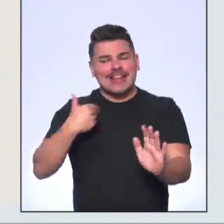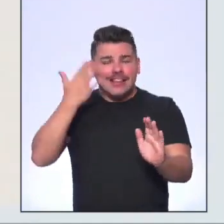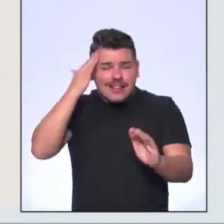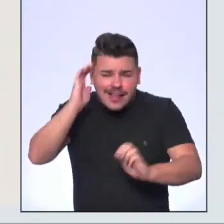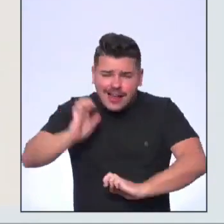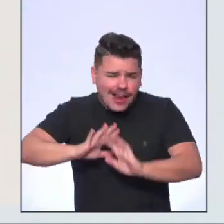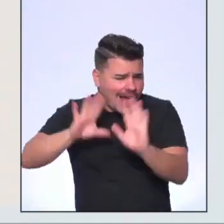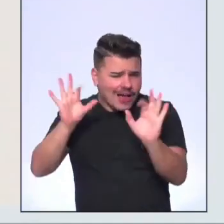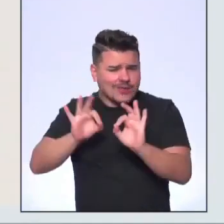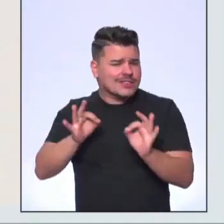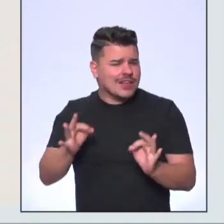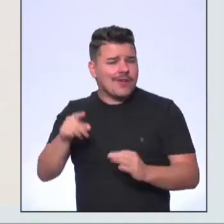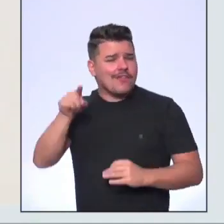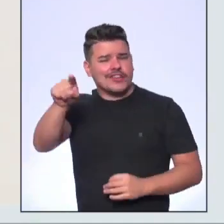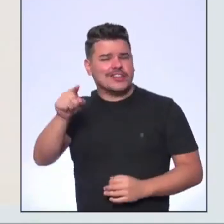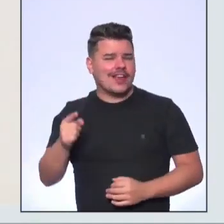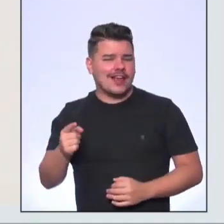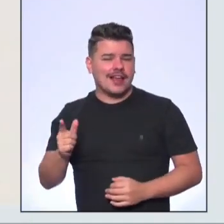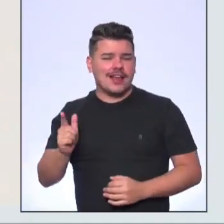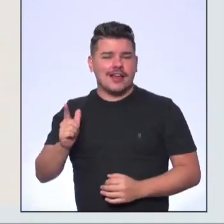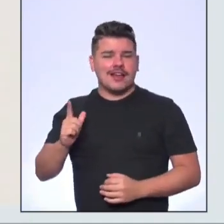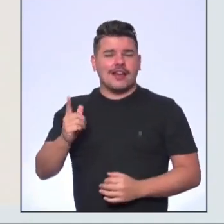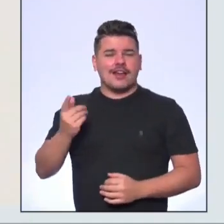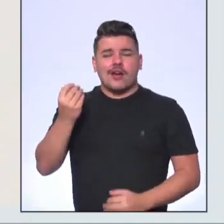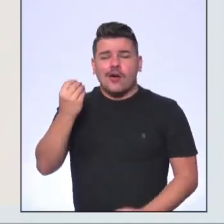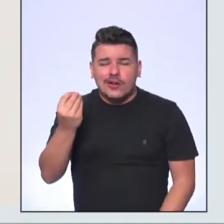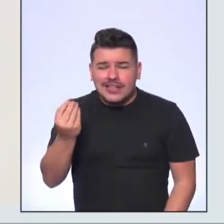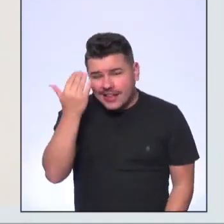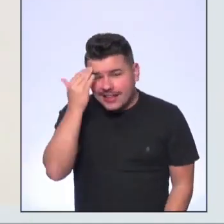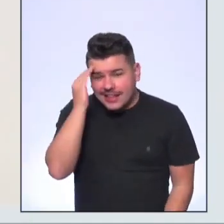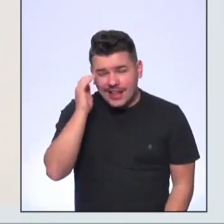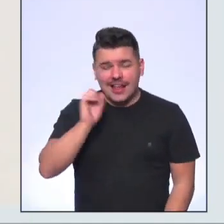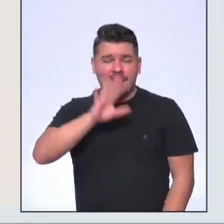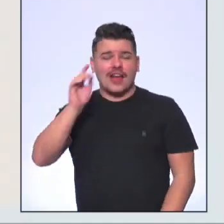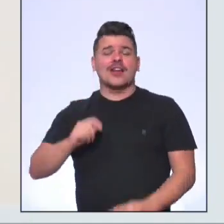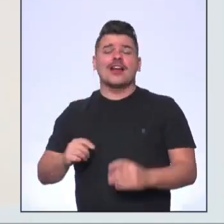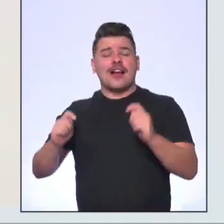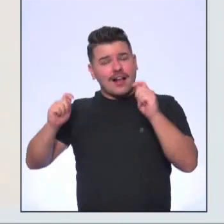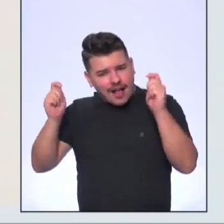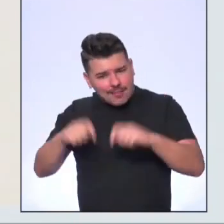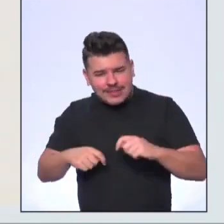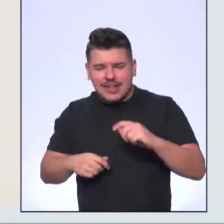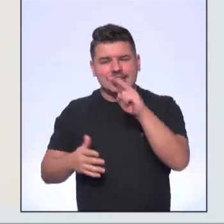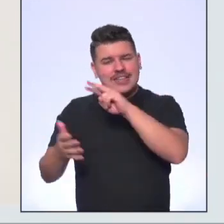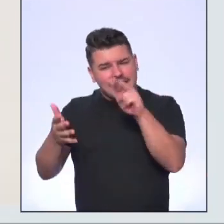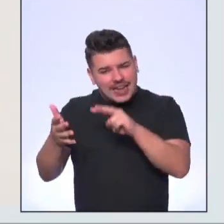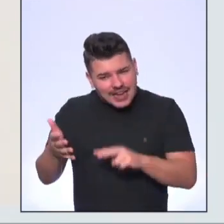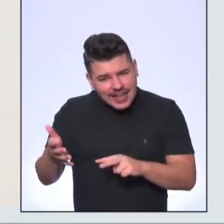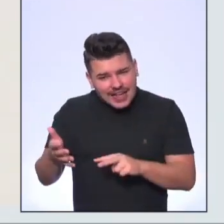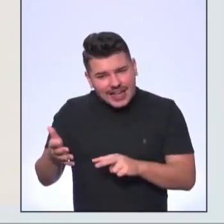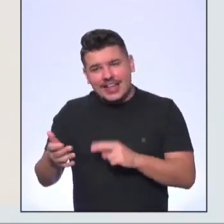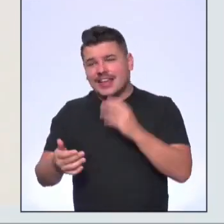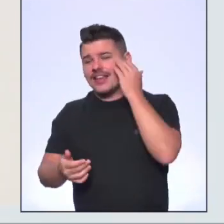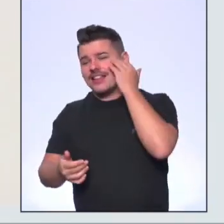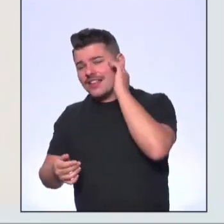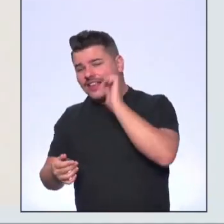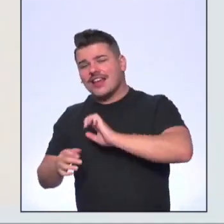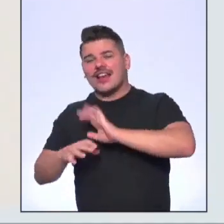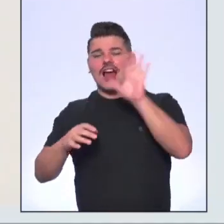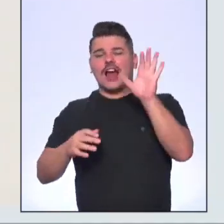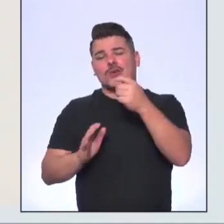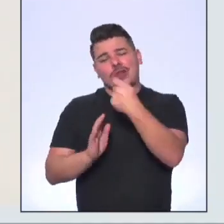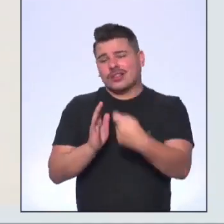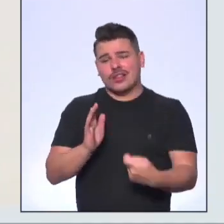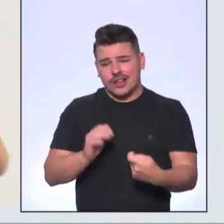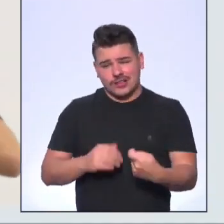entender para ter uma capacidade boa de ler e compreender corretamente um texto.